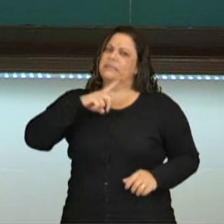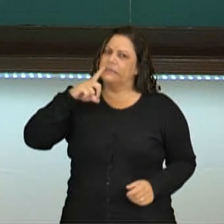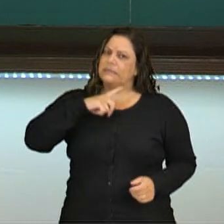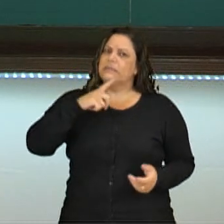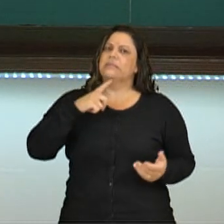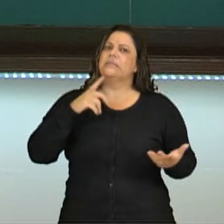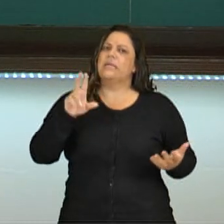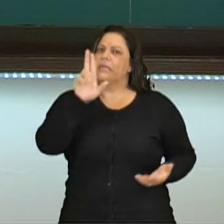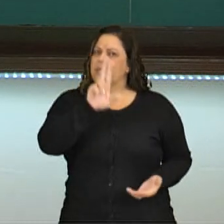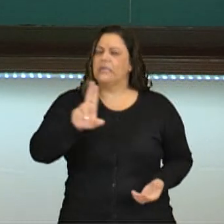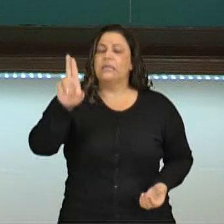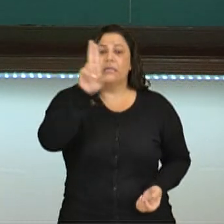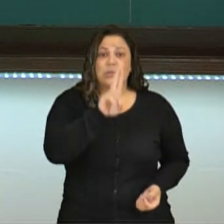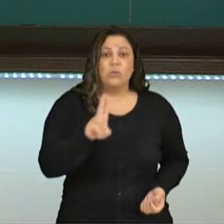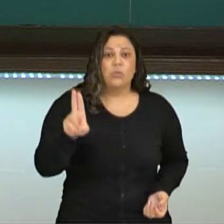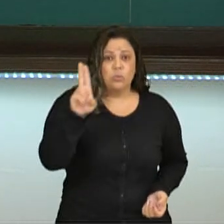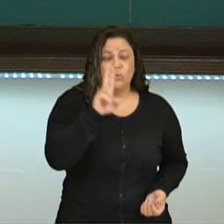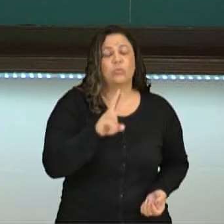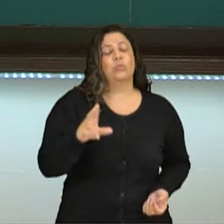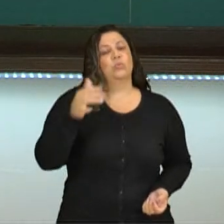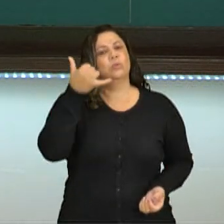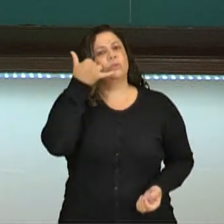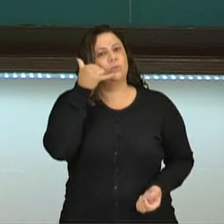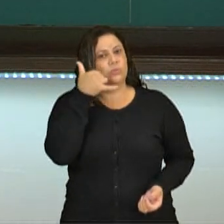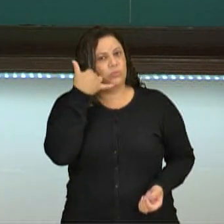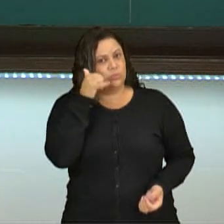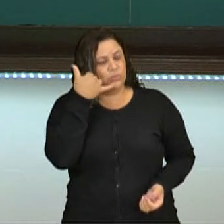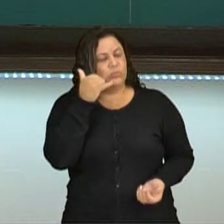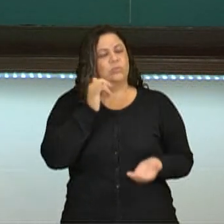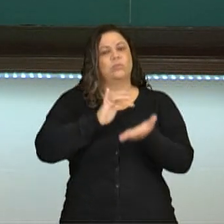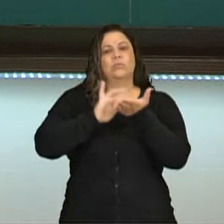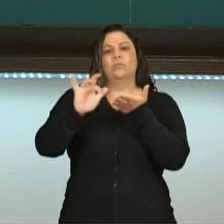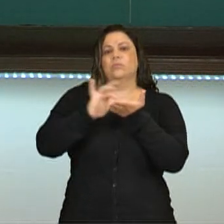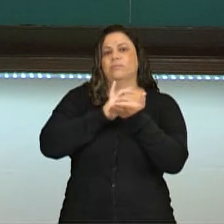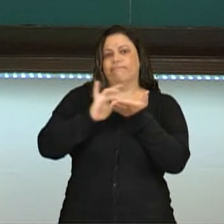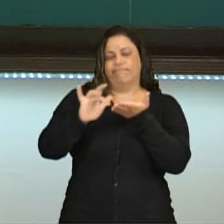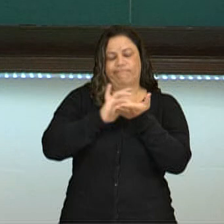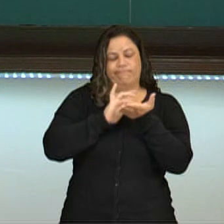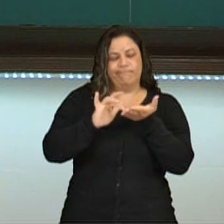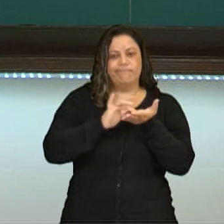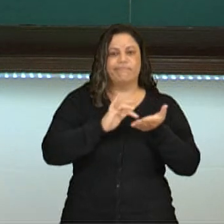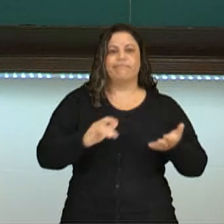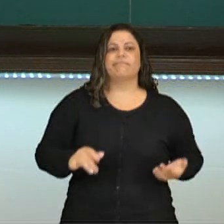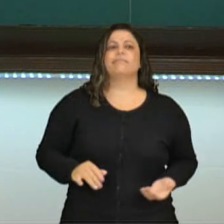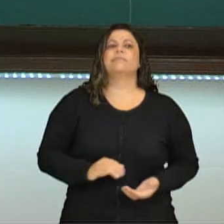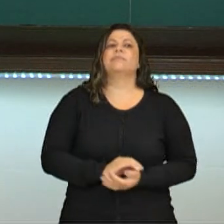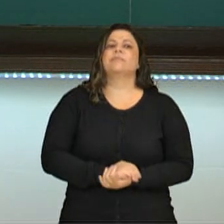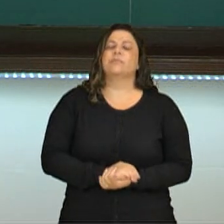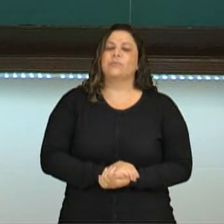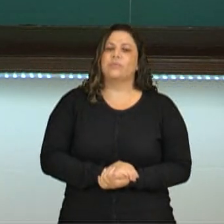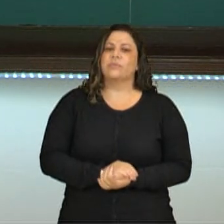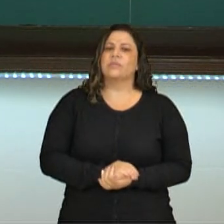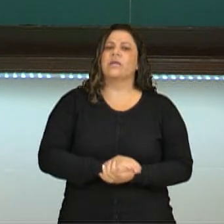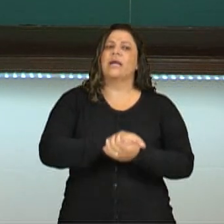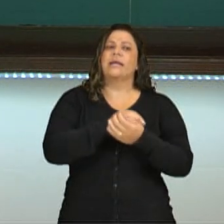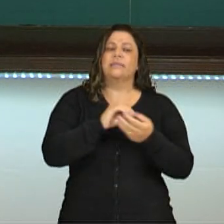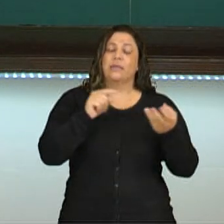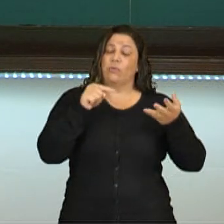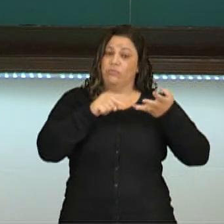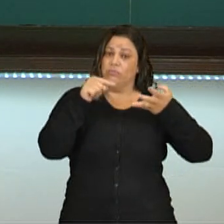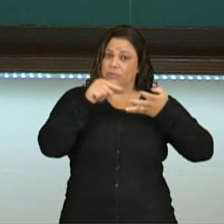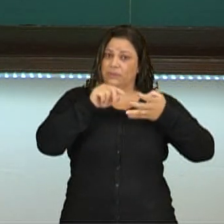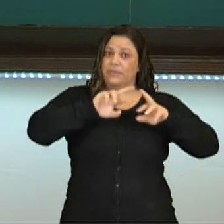que faça uso de um smartphone ou de um telefone celular ou de um tablet. Esses